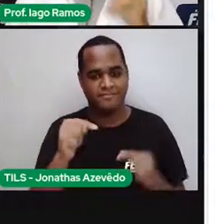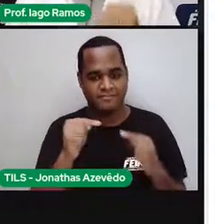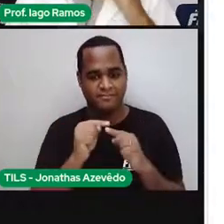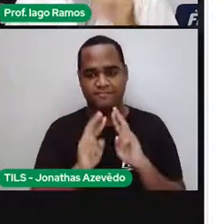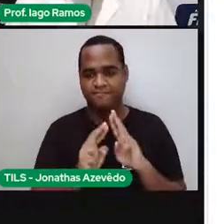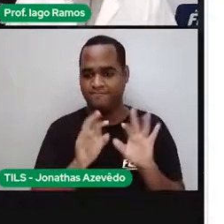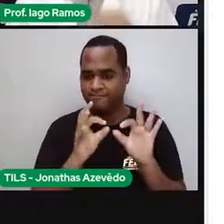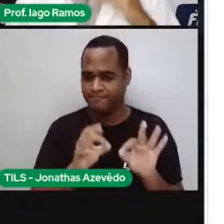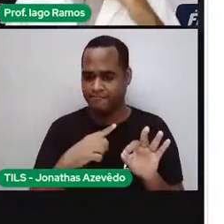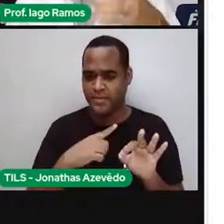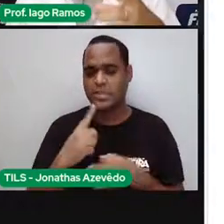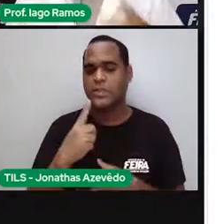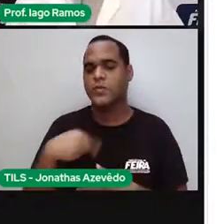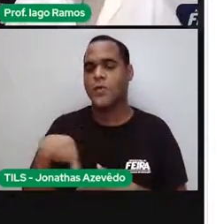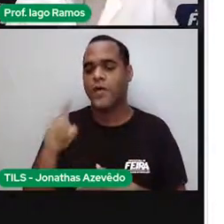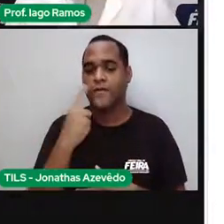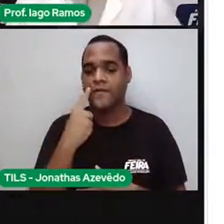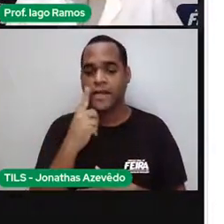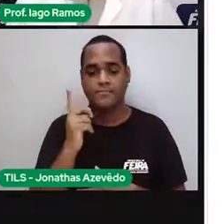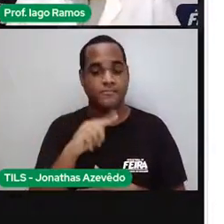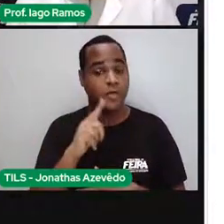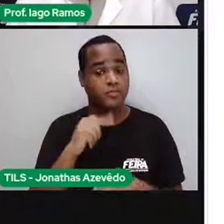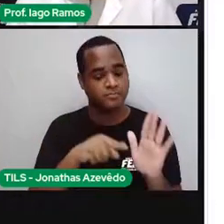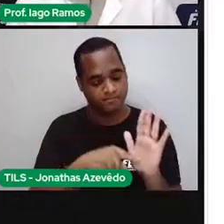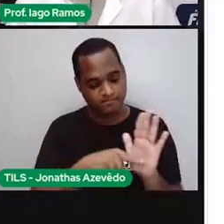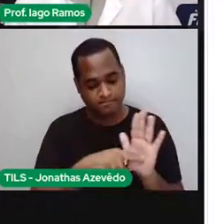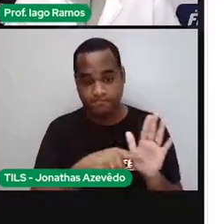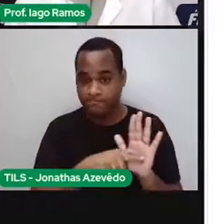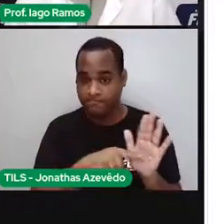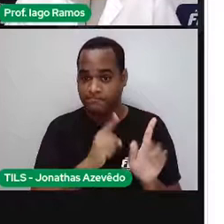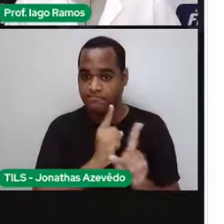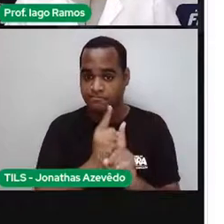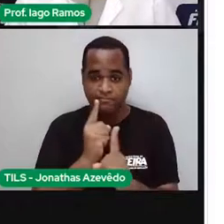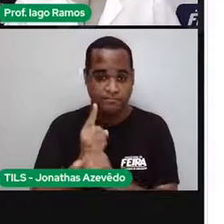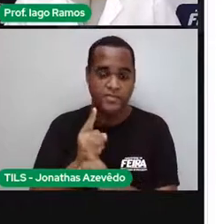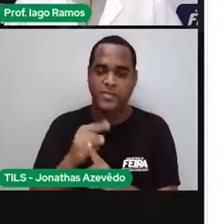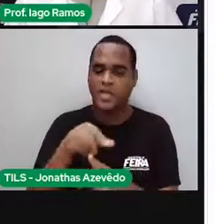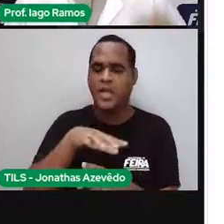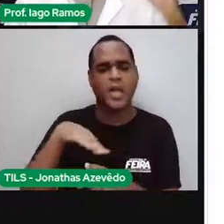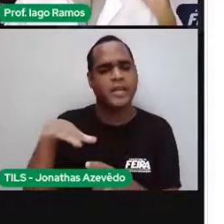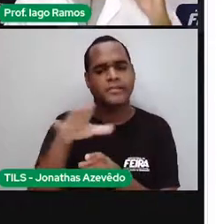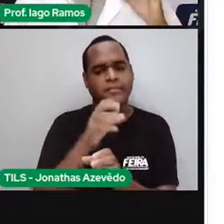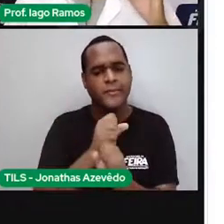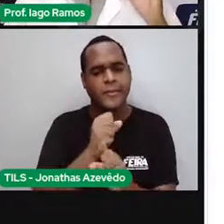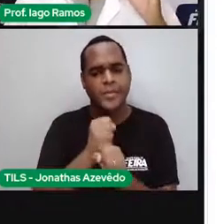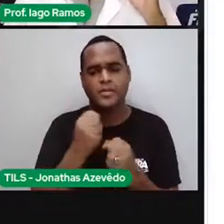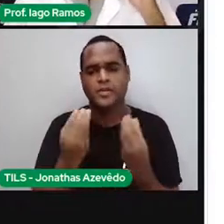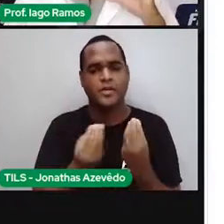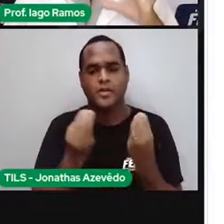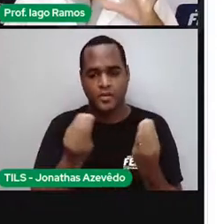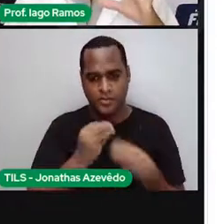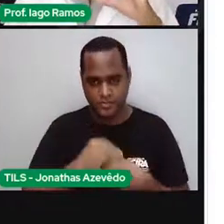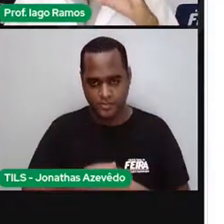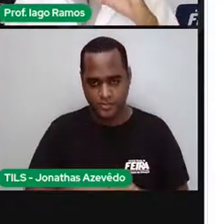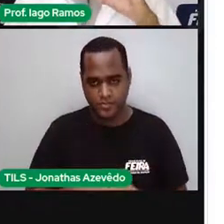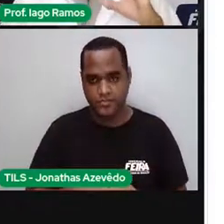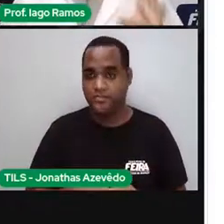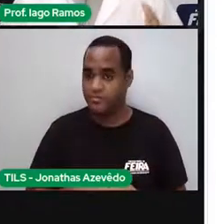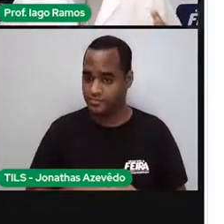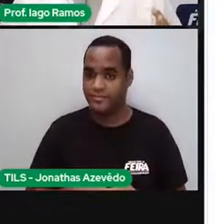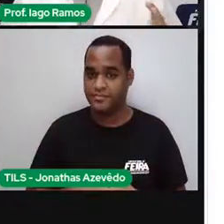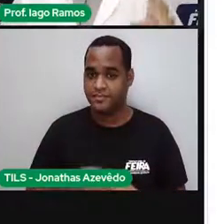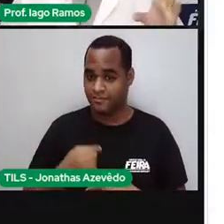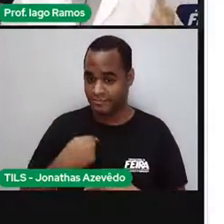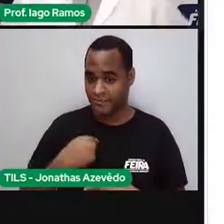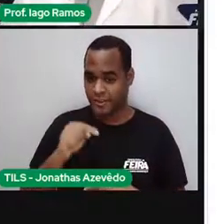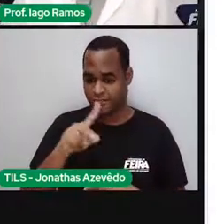vamos investigar Por que que a área do triângulo ficou dessa forma Tá bom então vamos lá bom então